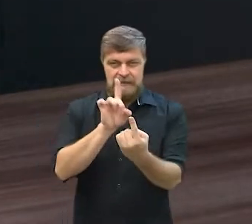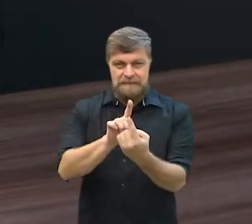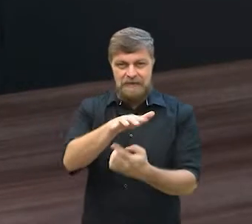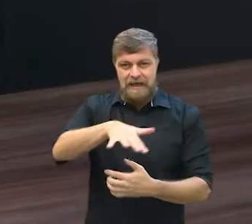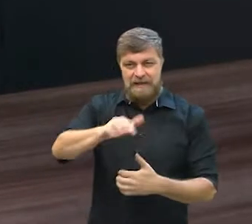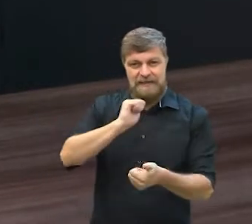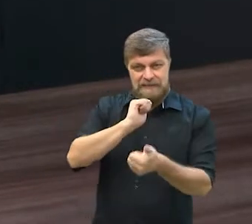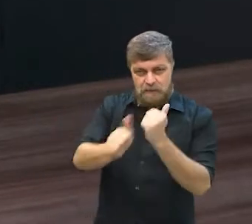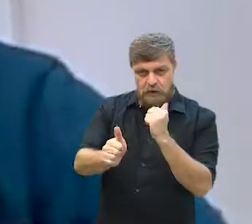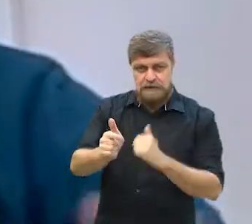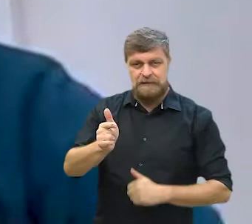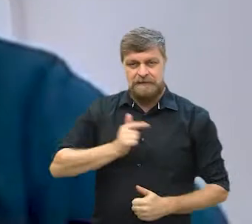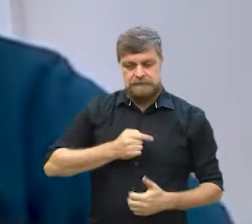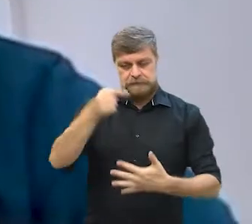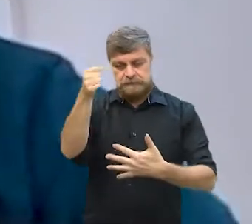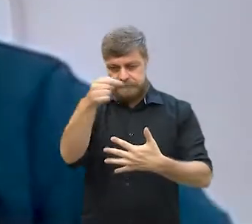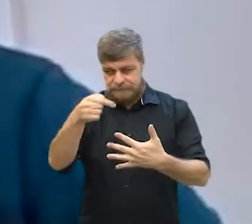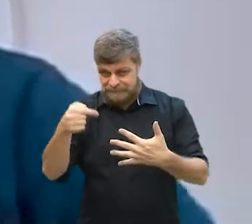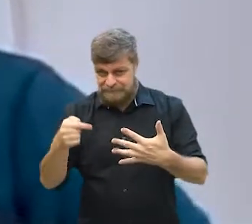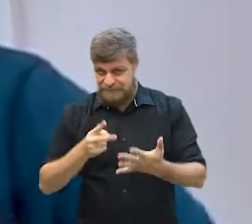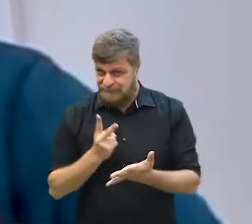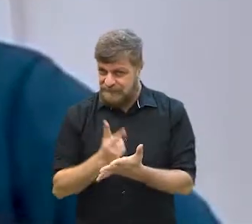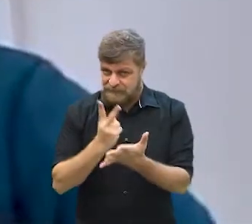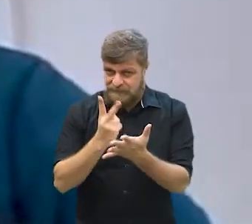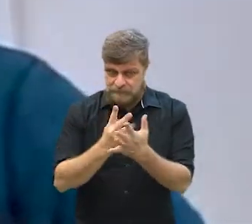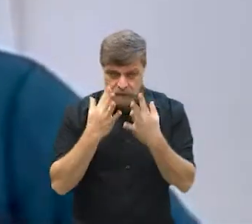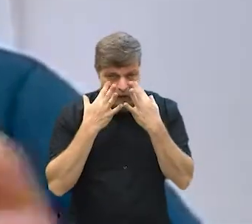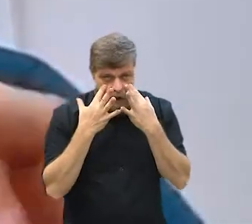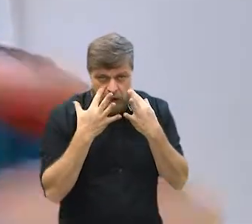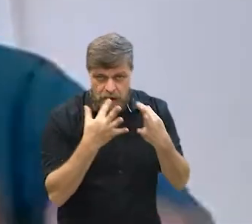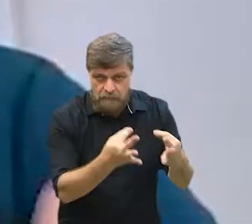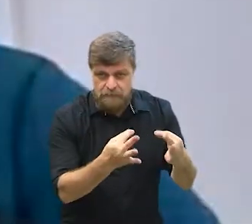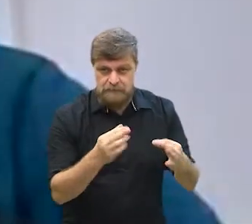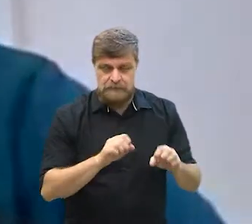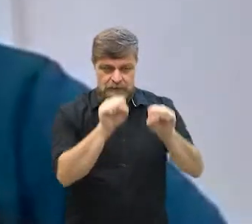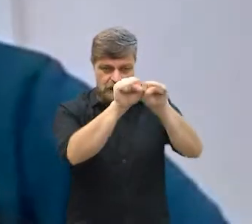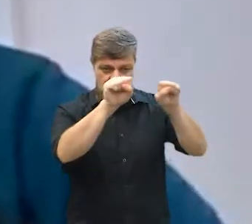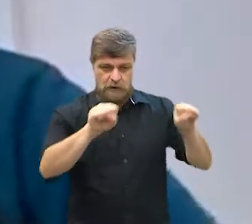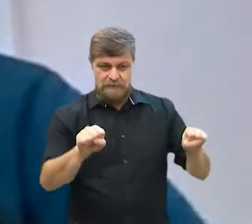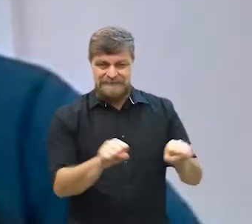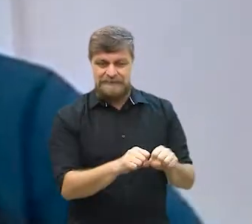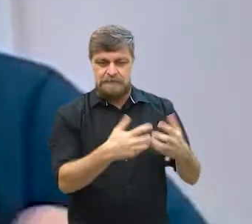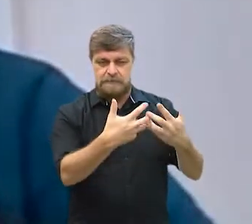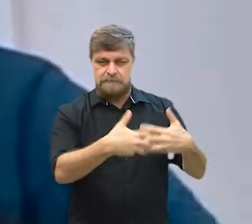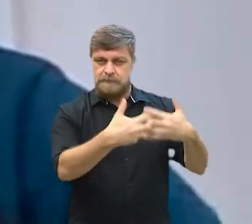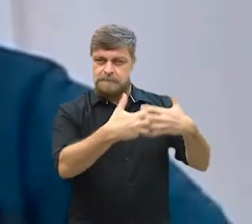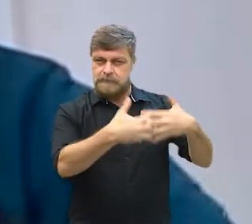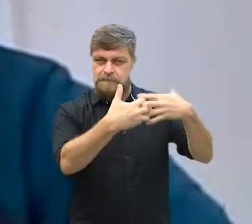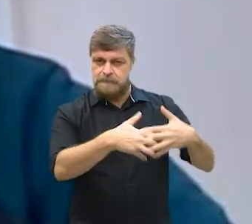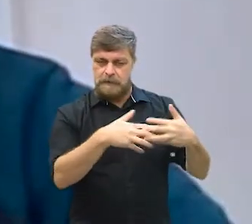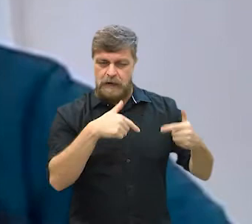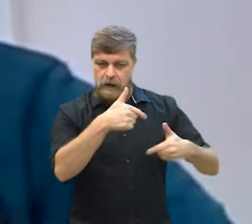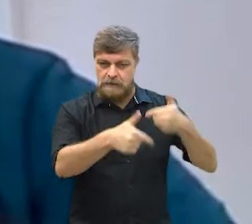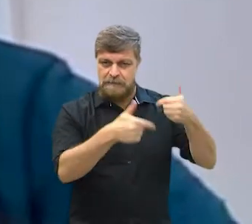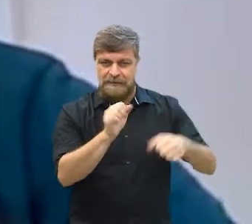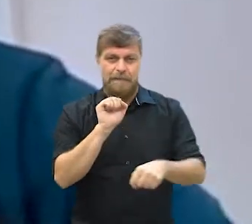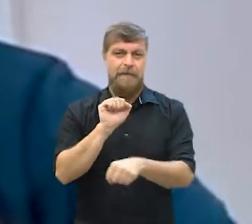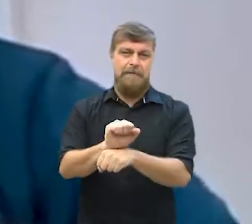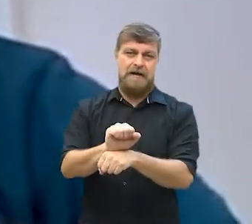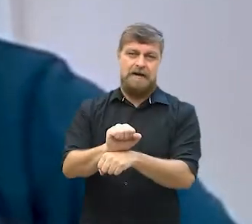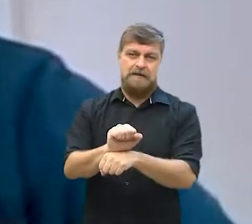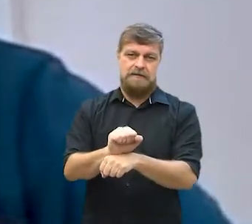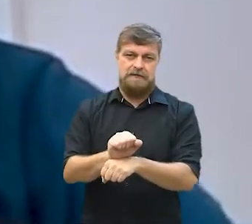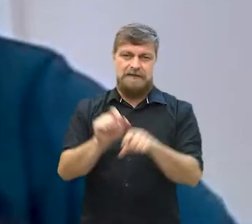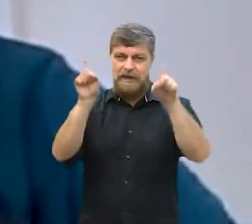de suporte, mas sempre com essa ótica, né, de esse ecossistema, dessa prestação de serviço, não